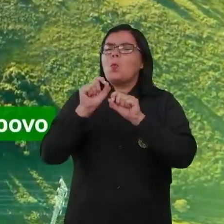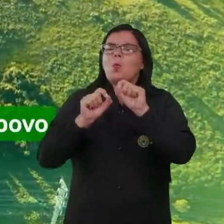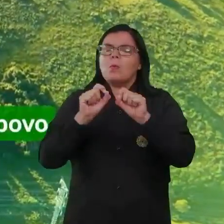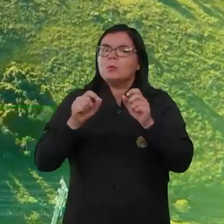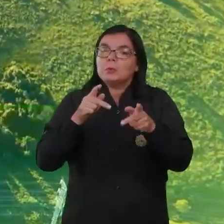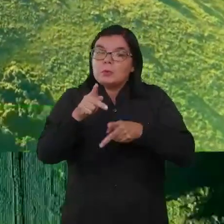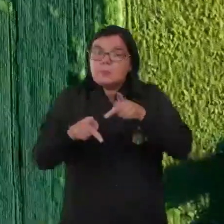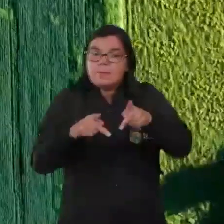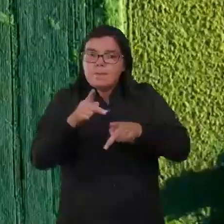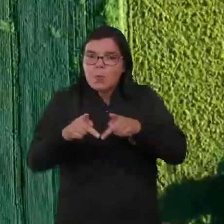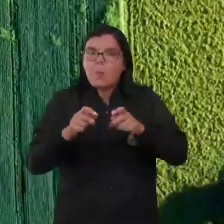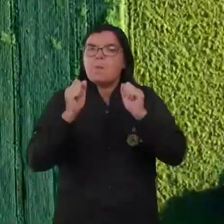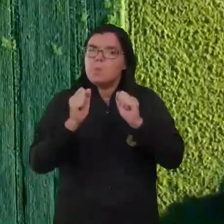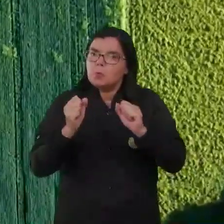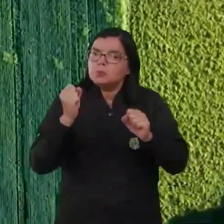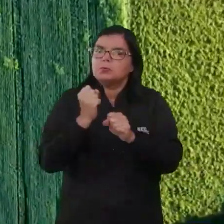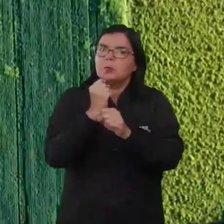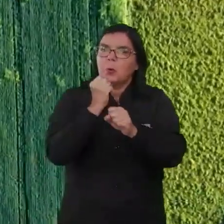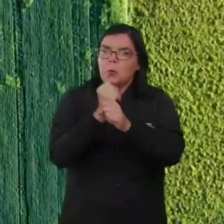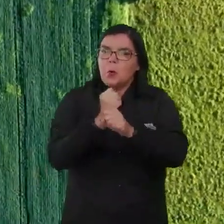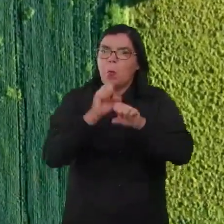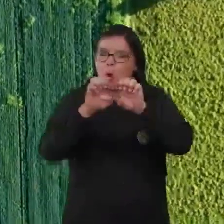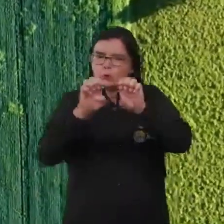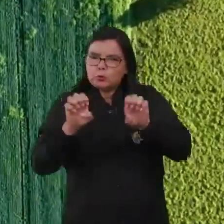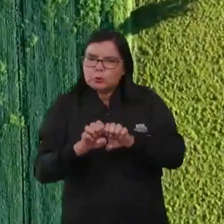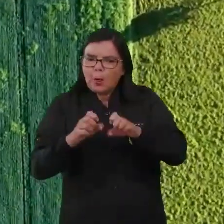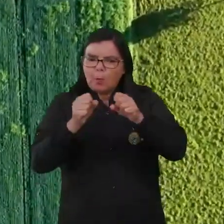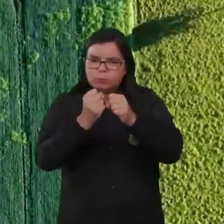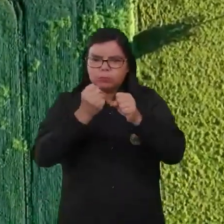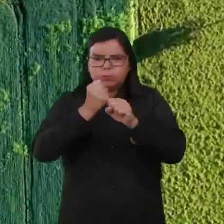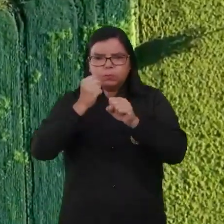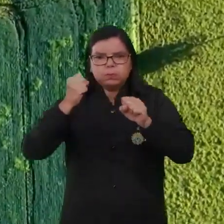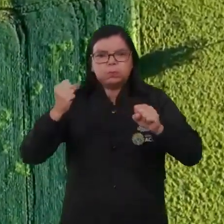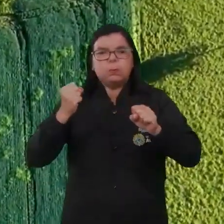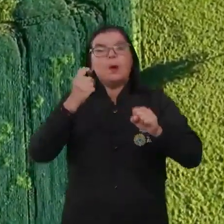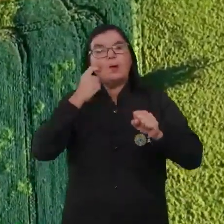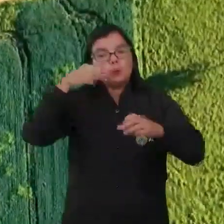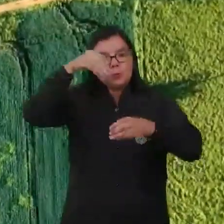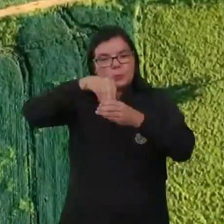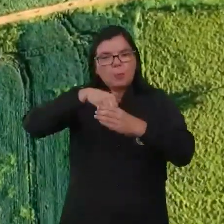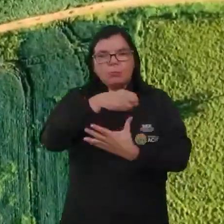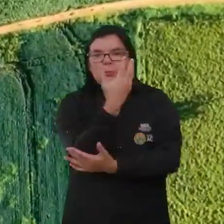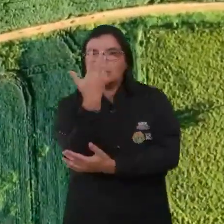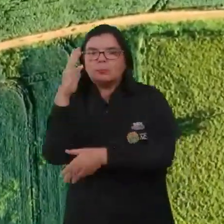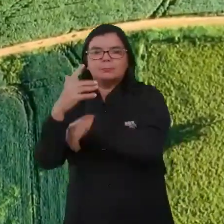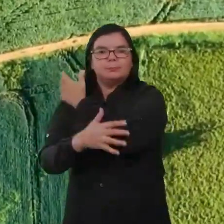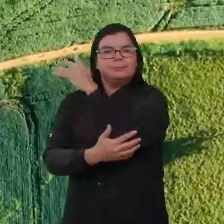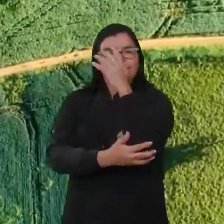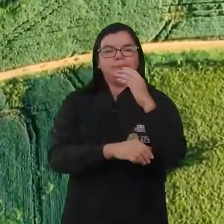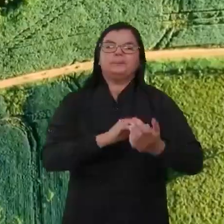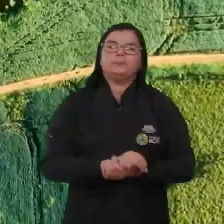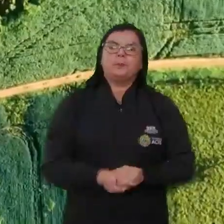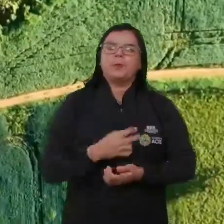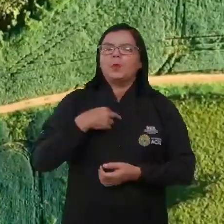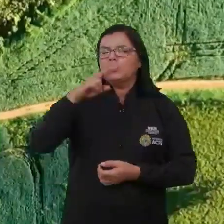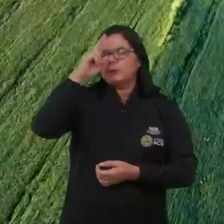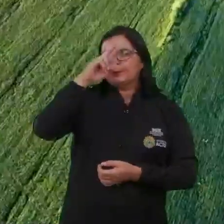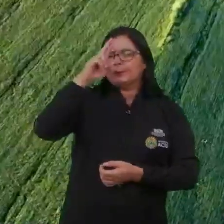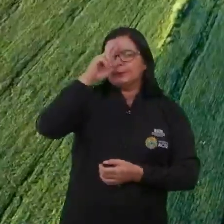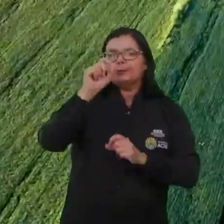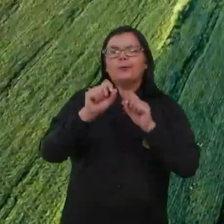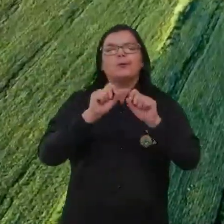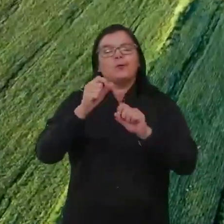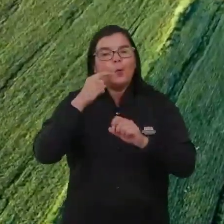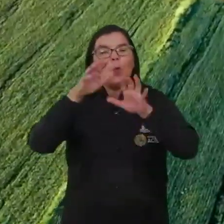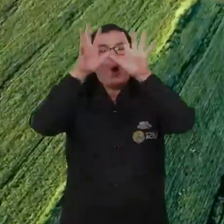o povo pôde construir uma estrutura desse tamanho em meio à floresta. Através de toda essa história, o